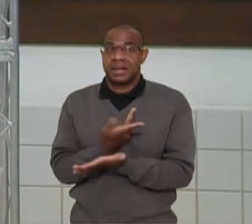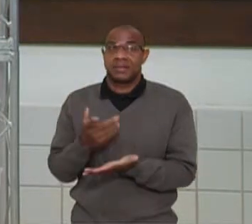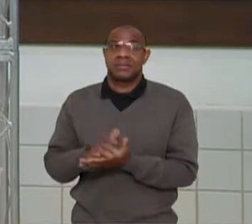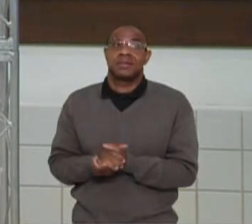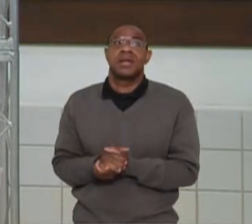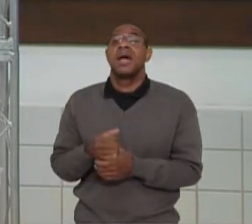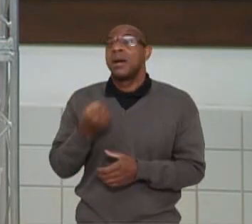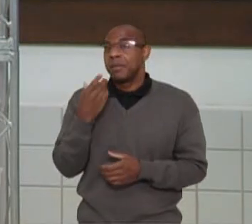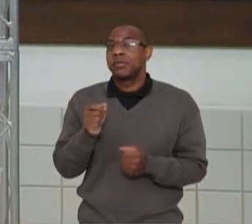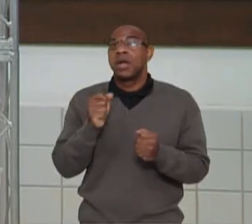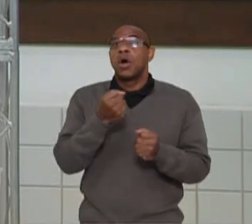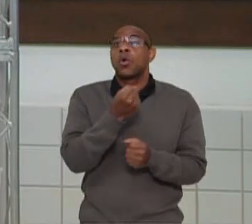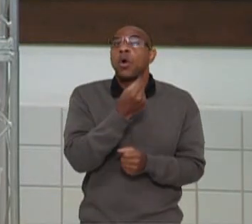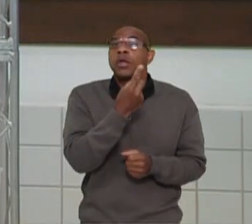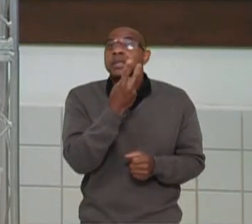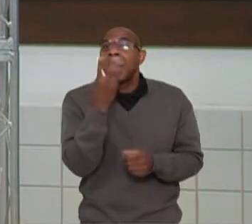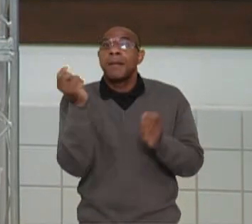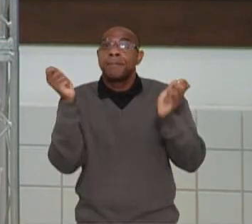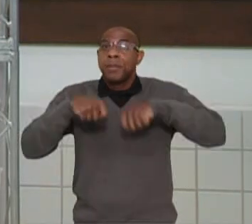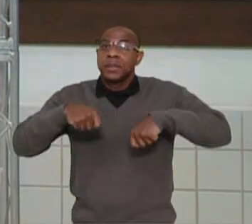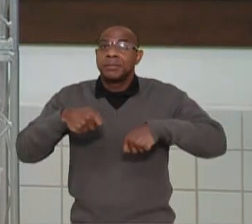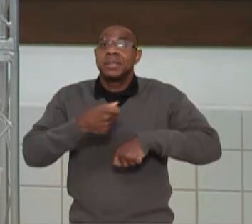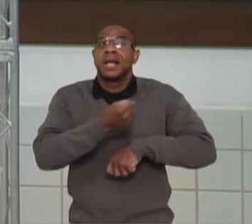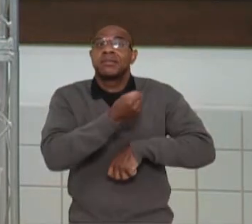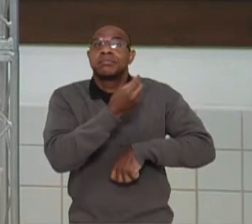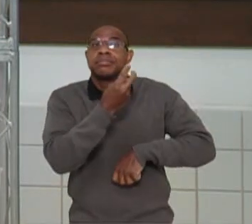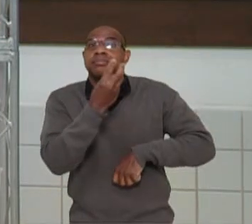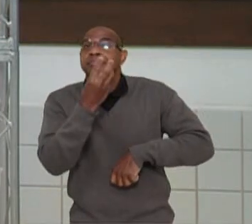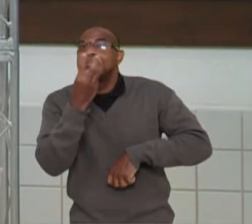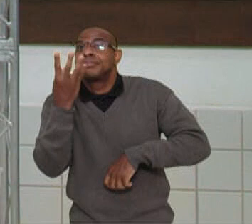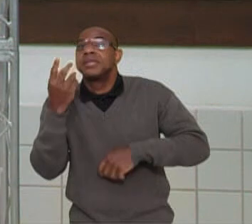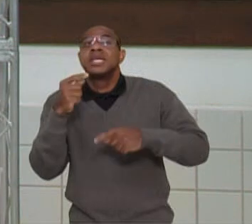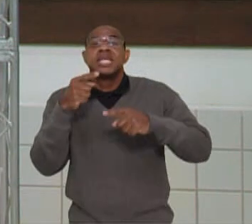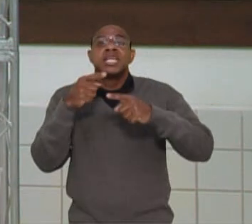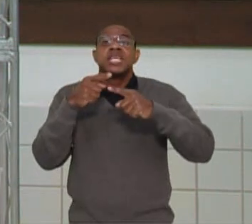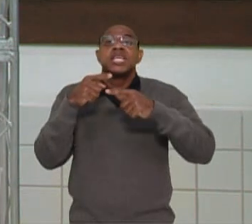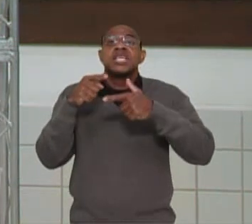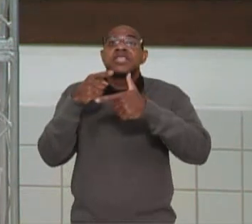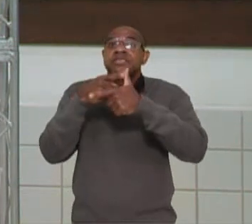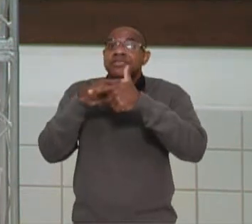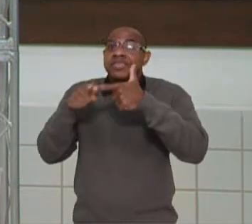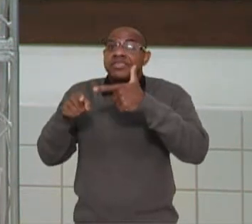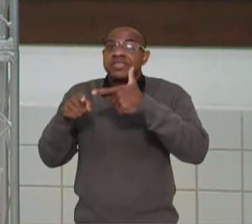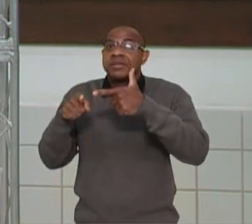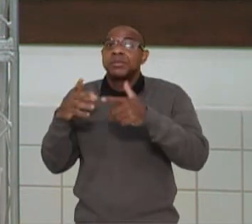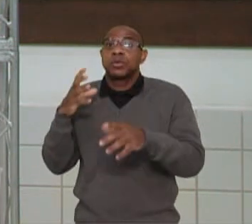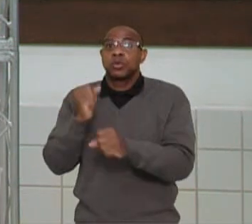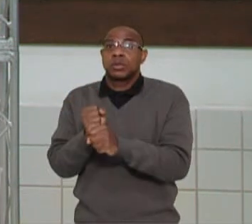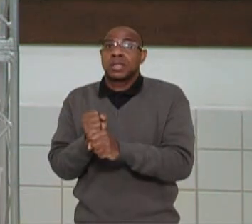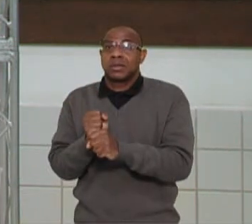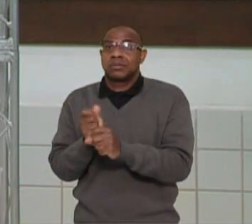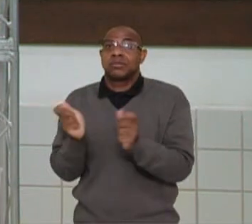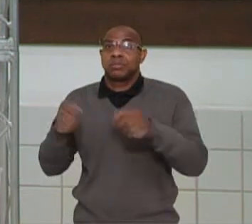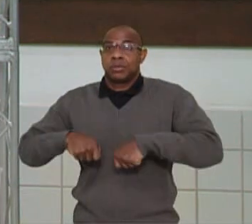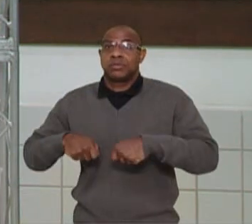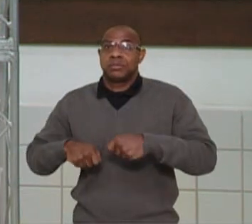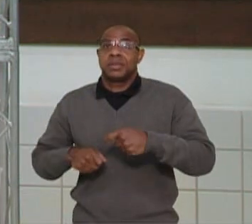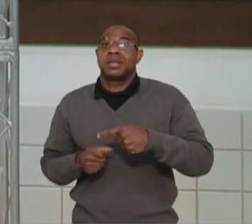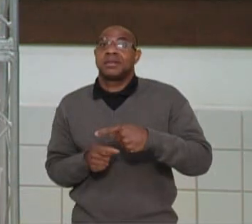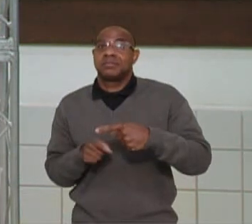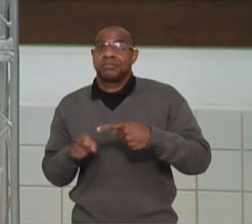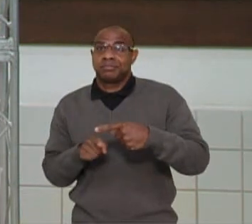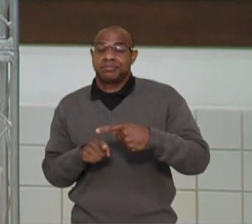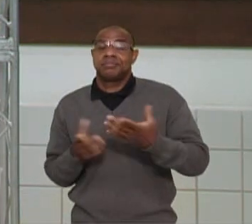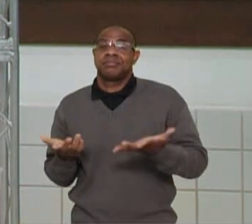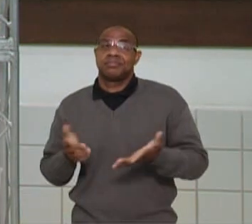você contar todas as possibilidades que te interessam e dividir pelo total de possibilidades, certo? É assim que a gente calcula a